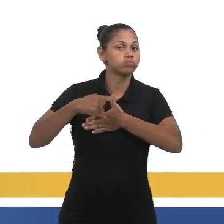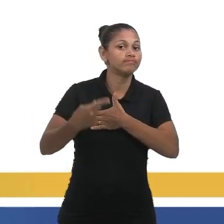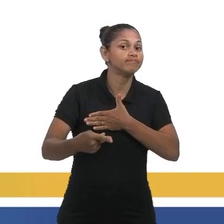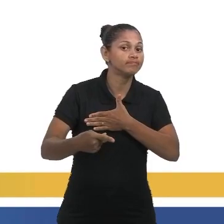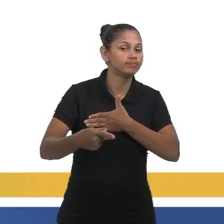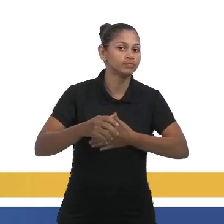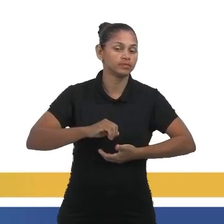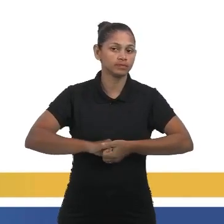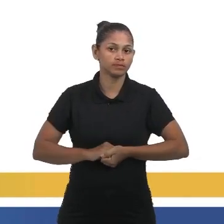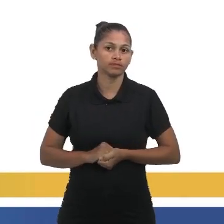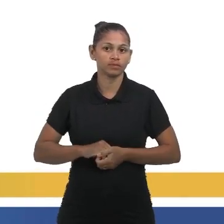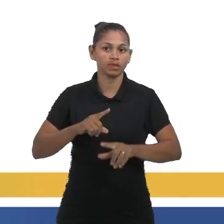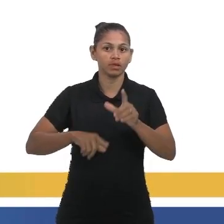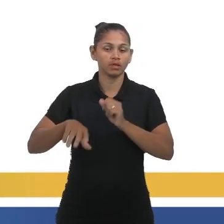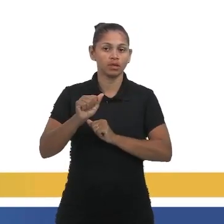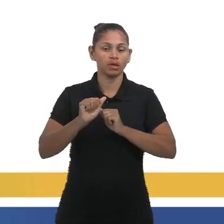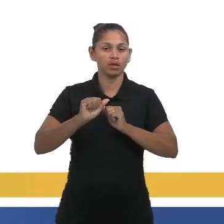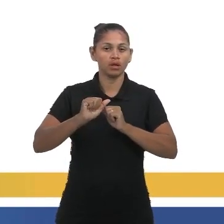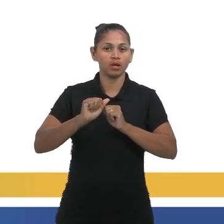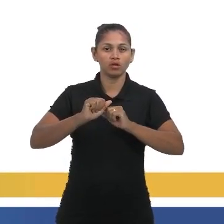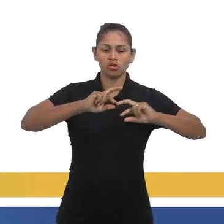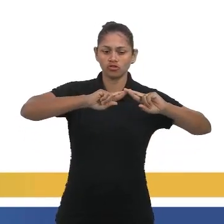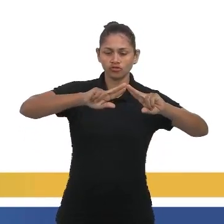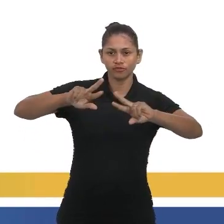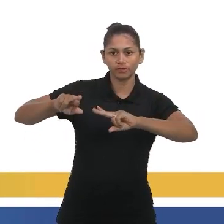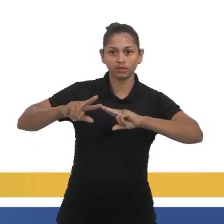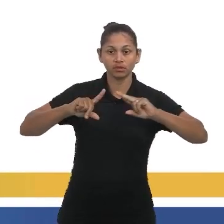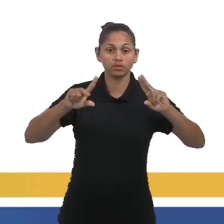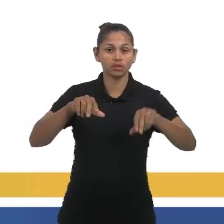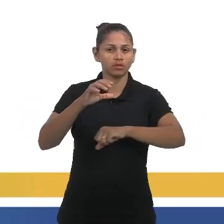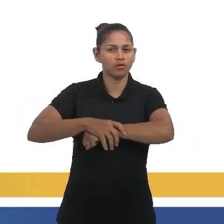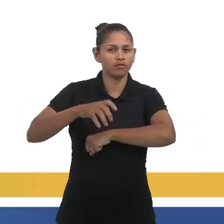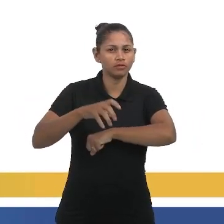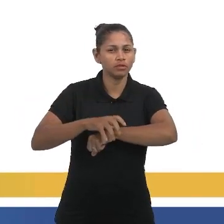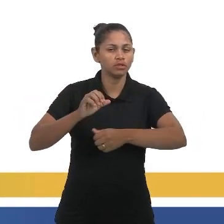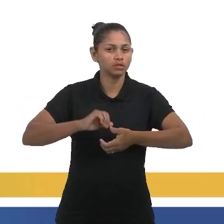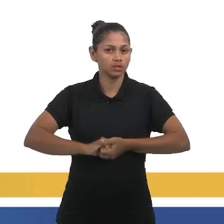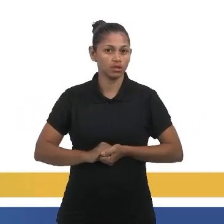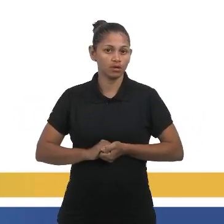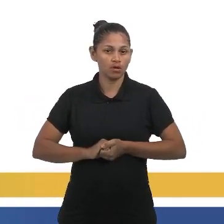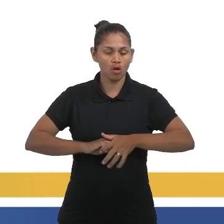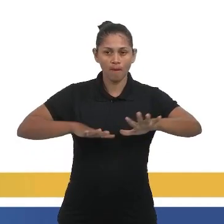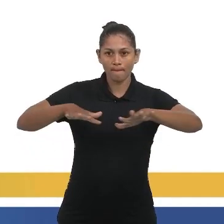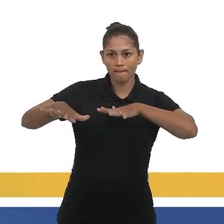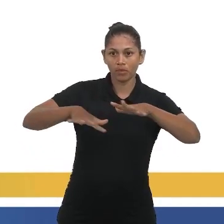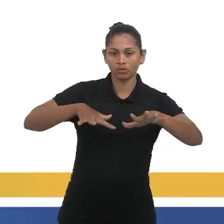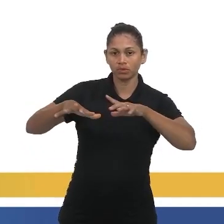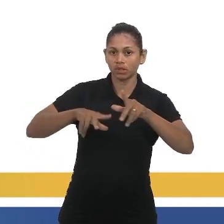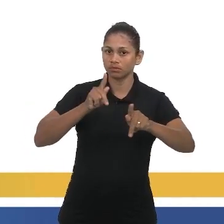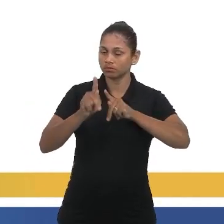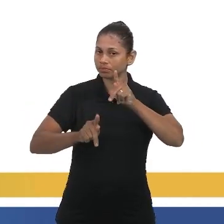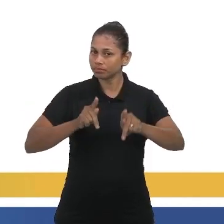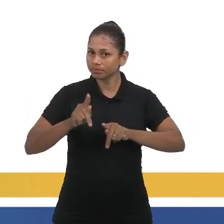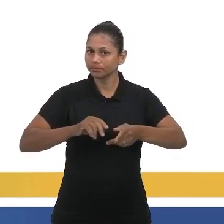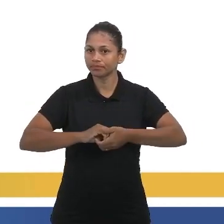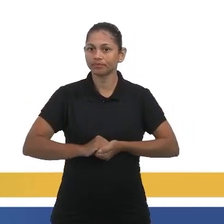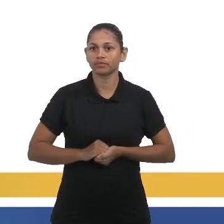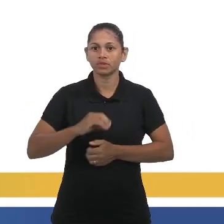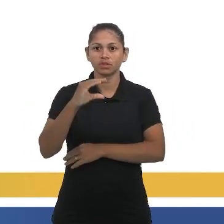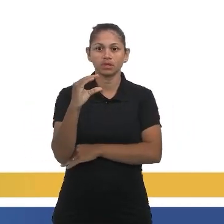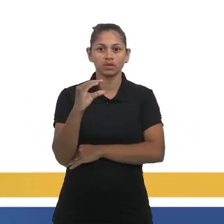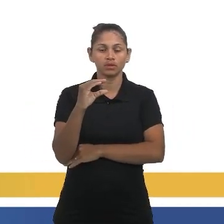A, diversificação da função. Letra B, mobilidade da população. Letra